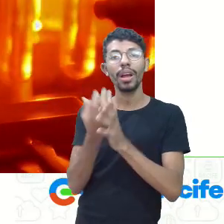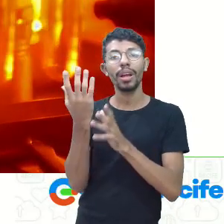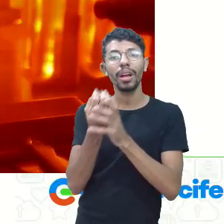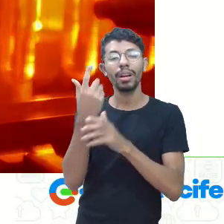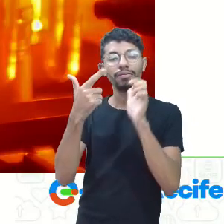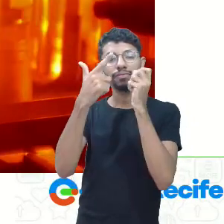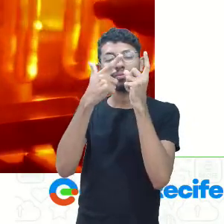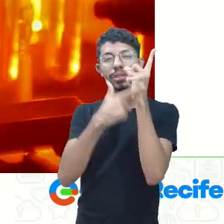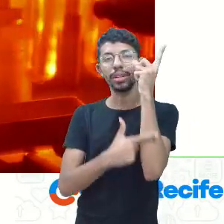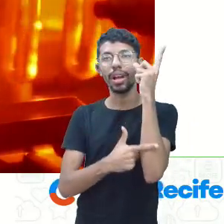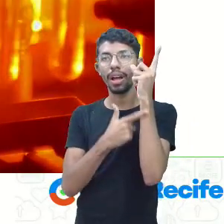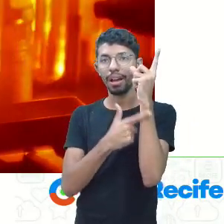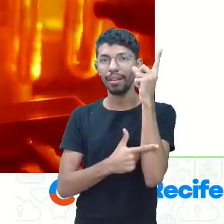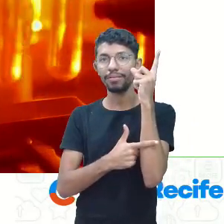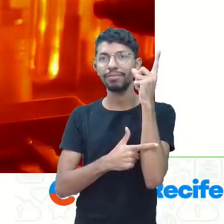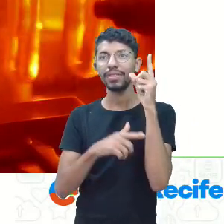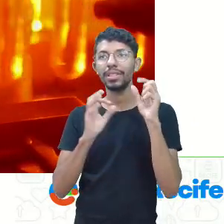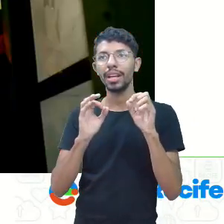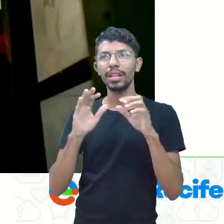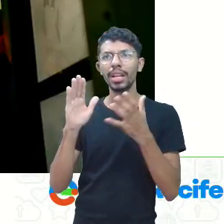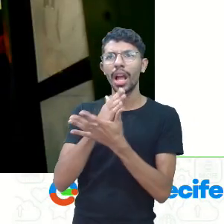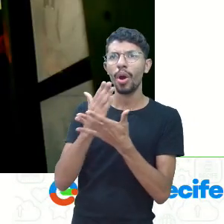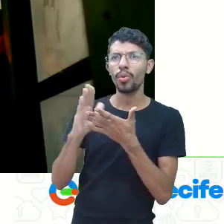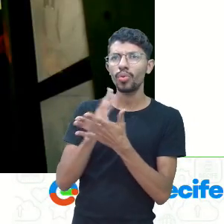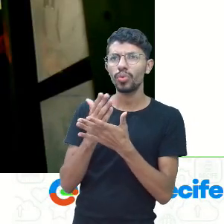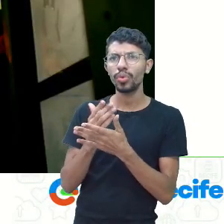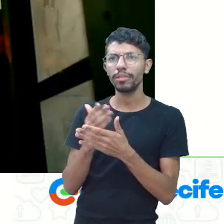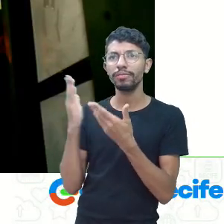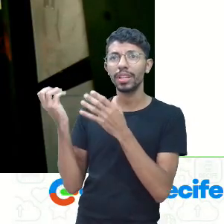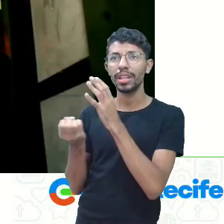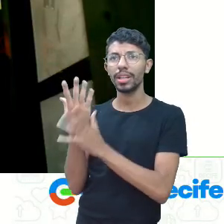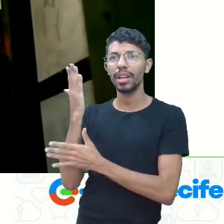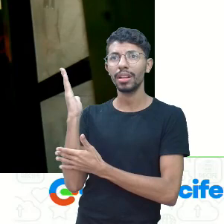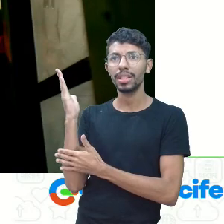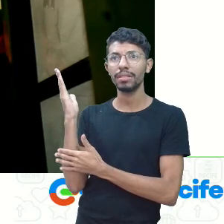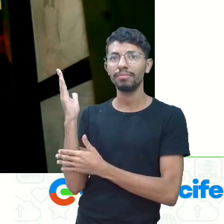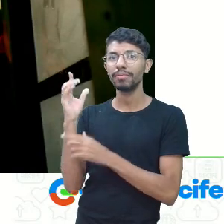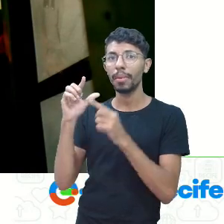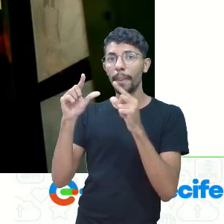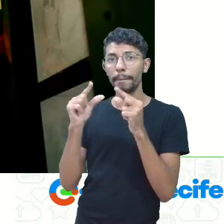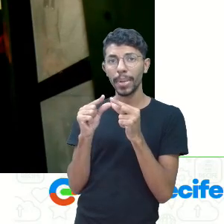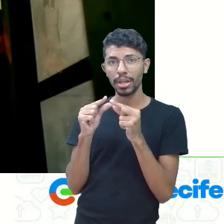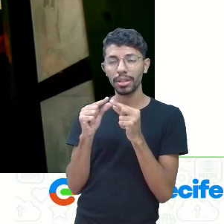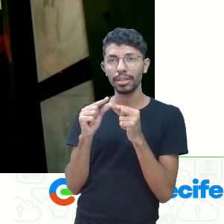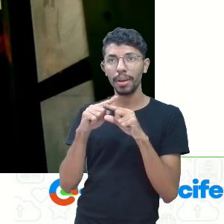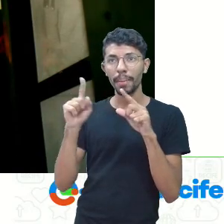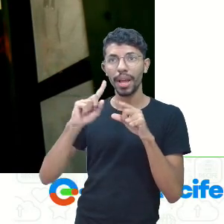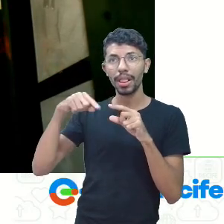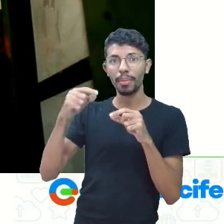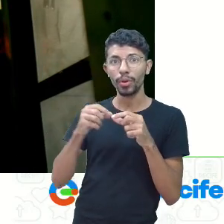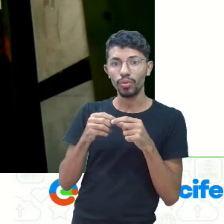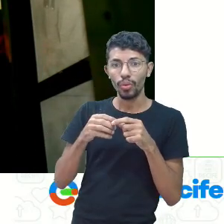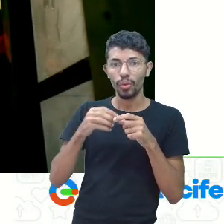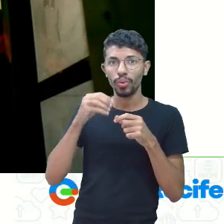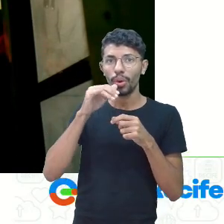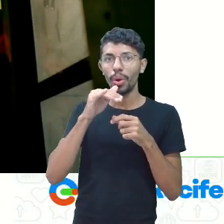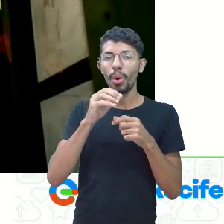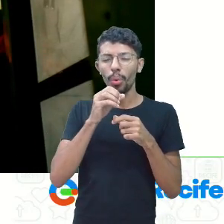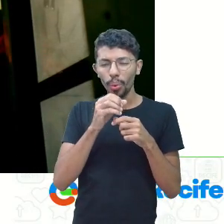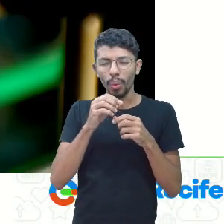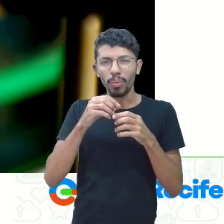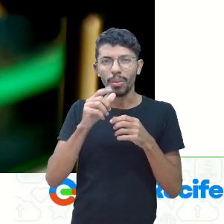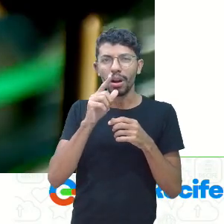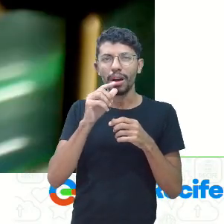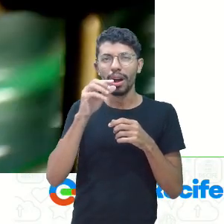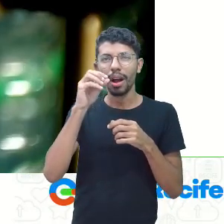indústrias, elas são produzidas assim, bem pequenas, né? E depois elas são infladas com ar. Algumas fábricas de